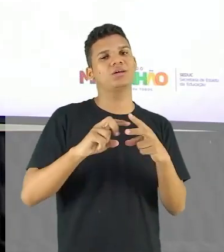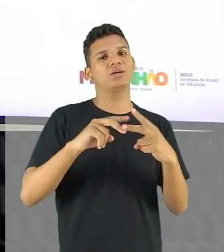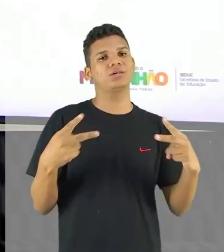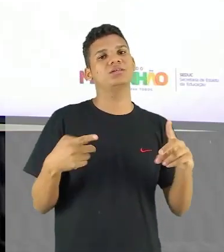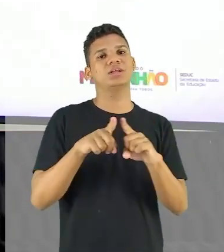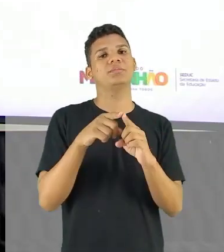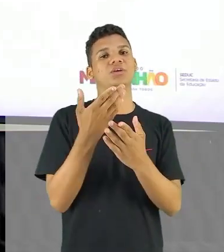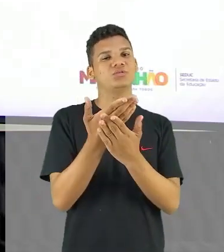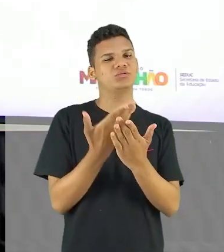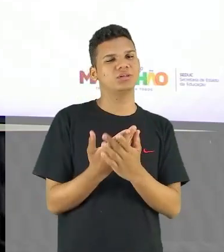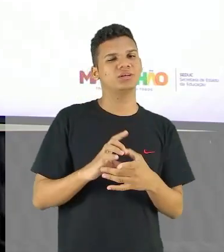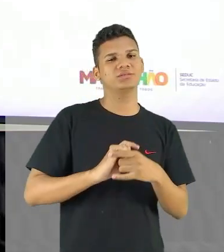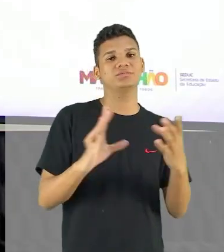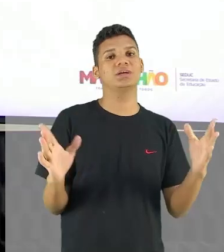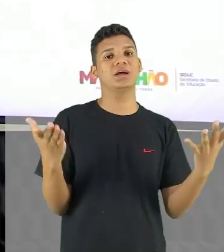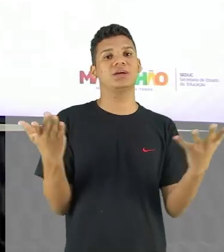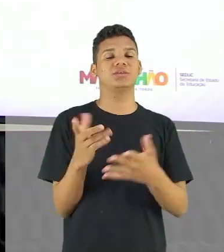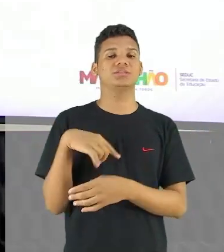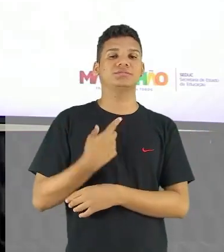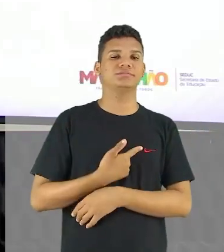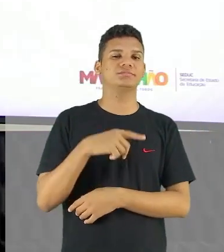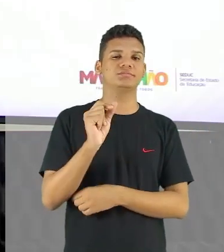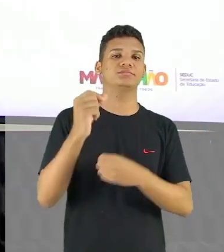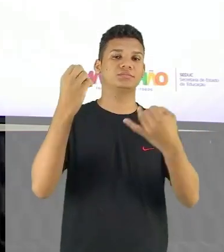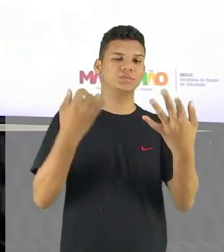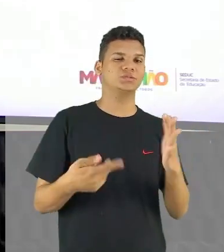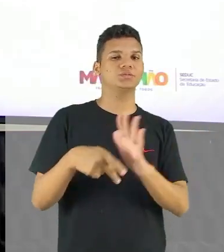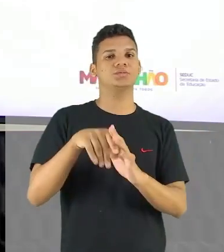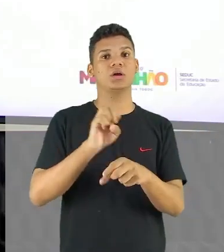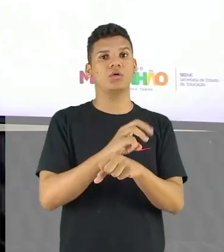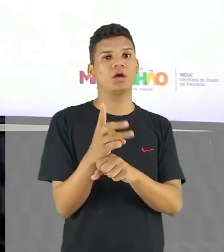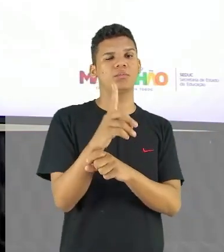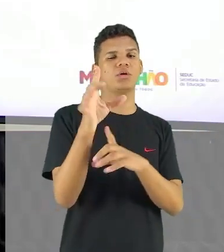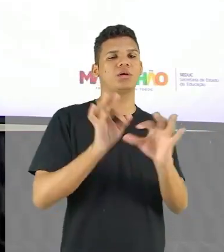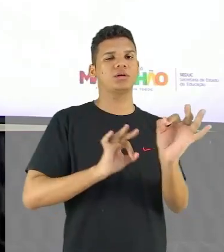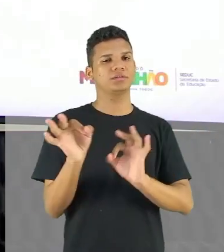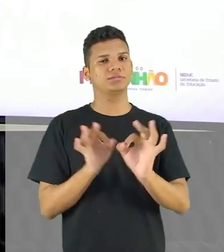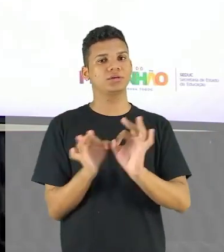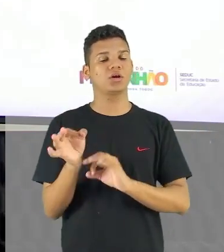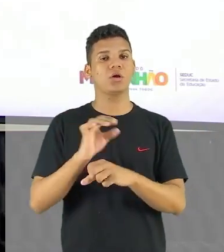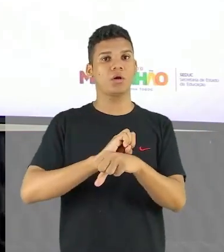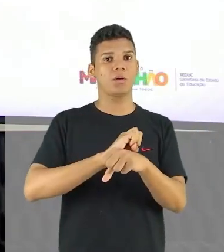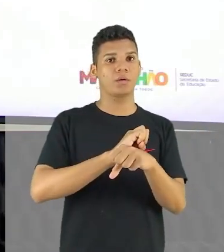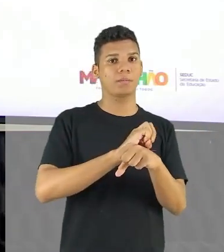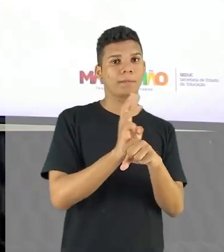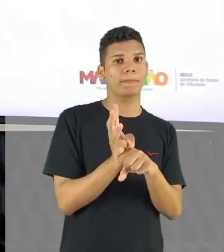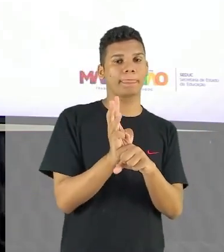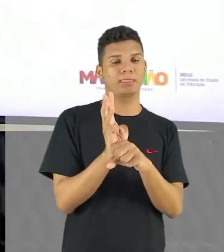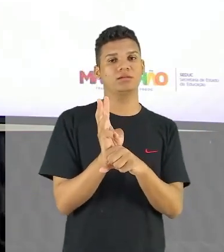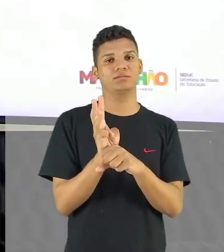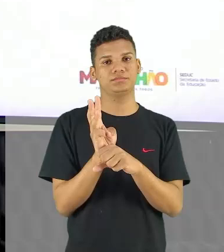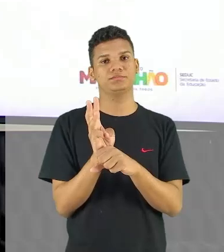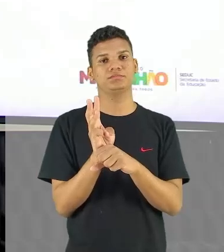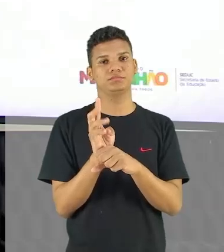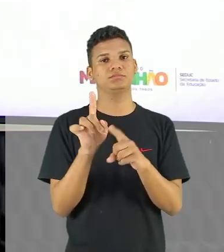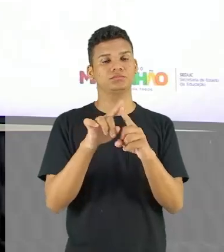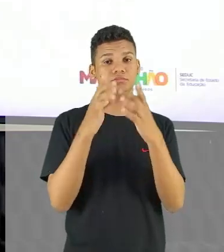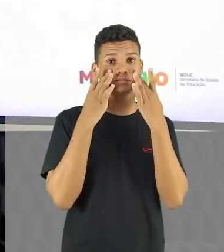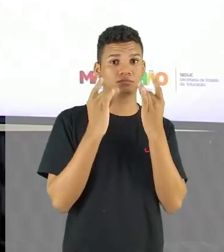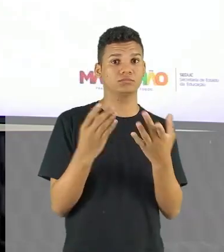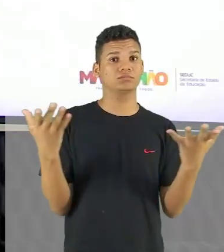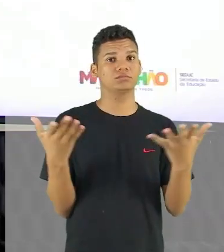à vontade. Nós estamos trabalhando questões da UEMA. Você que se prepara para o PAS UEMA, fica